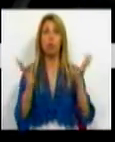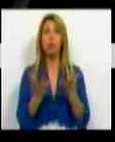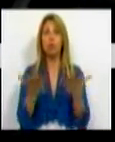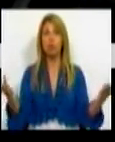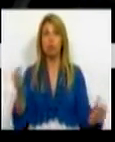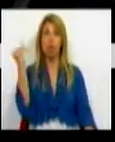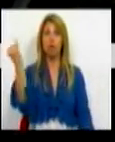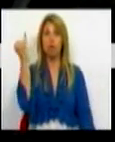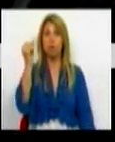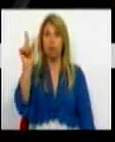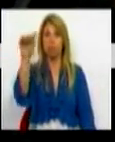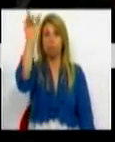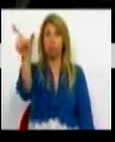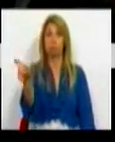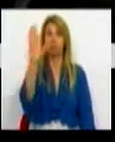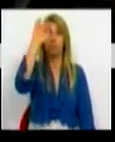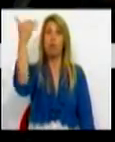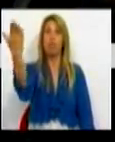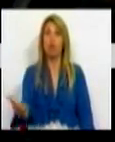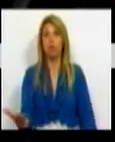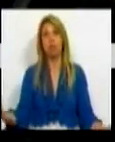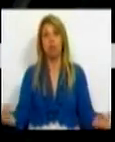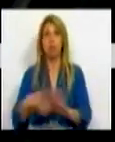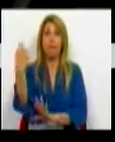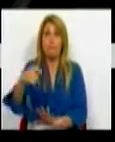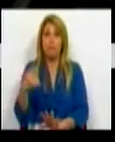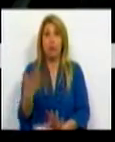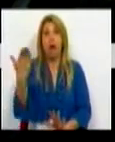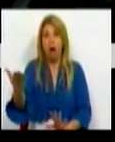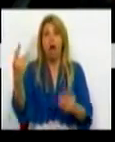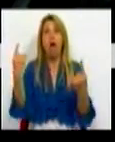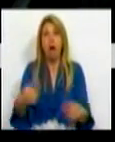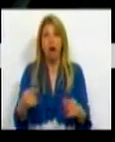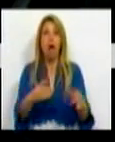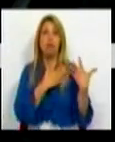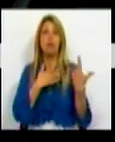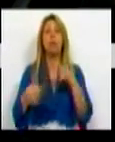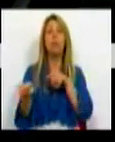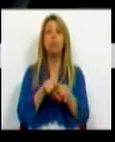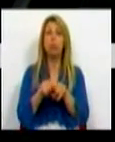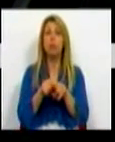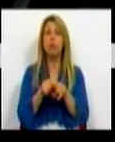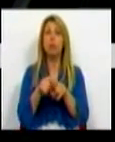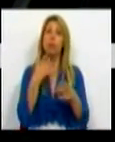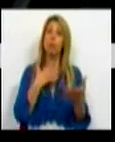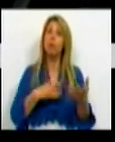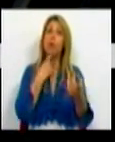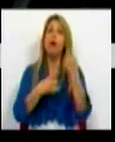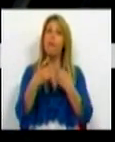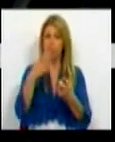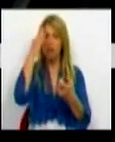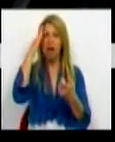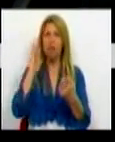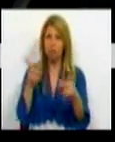Vossa Excelência preside uma instituição que tem uma tutela política, naturalmente, gostava de lhe perguntar se considera ter sido leal para com o Governo